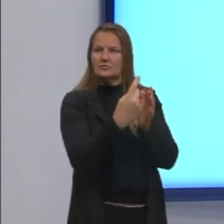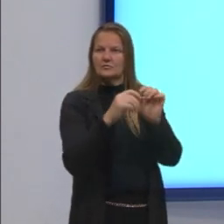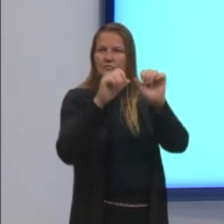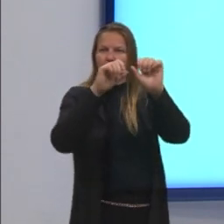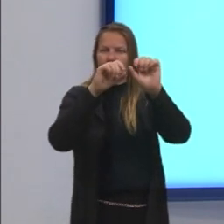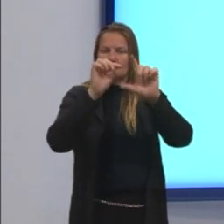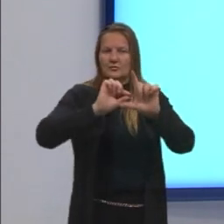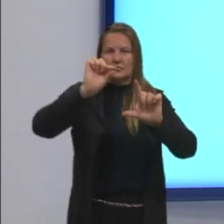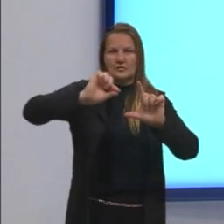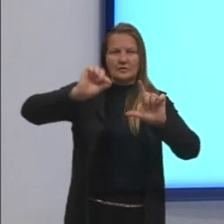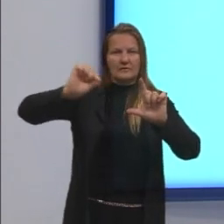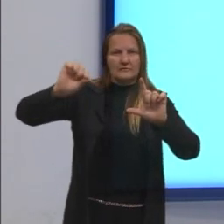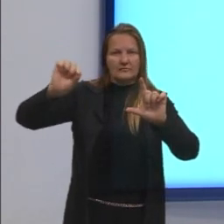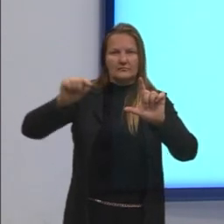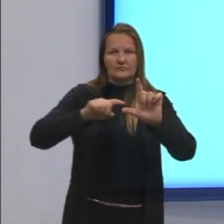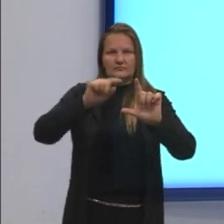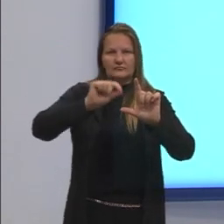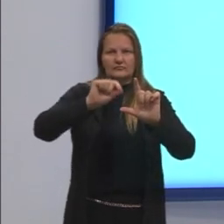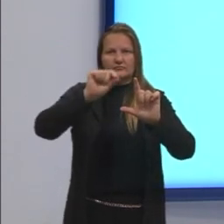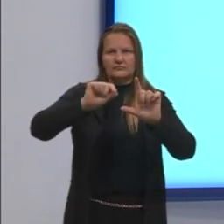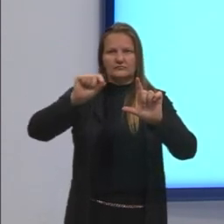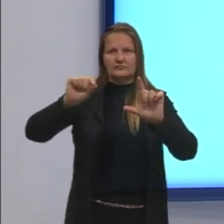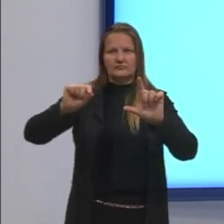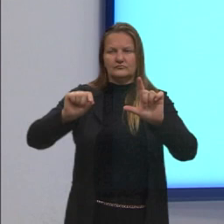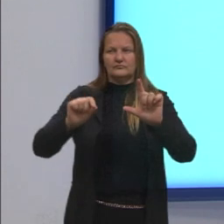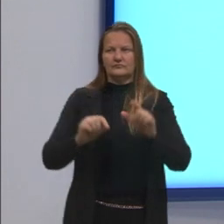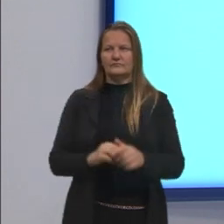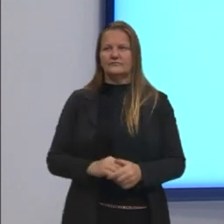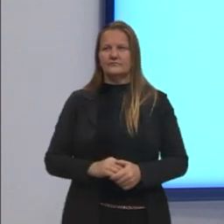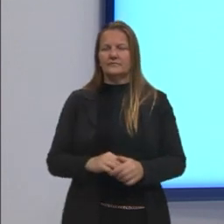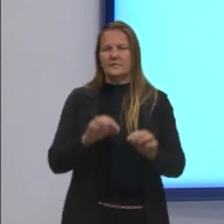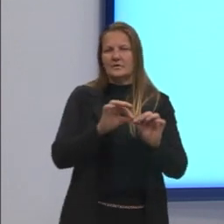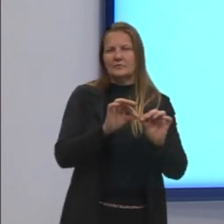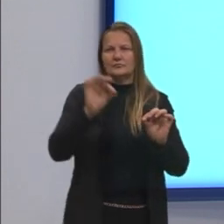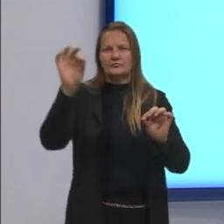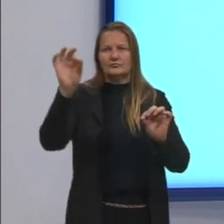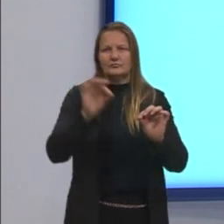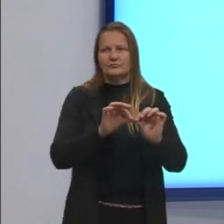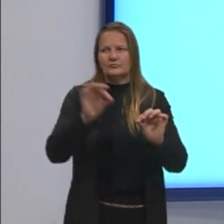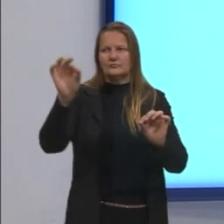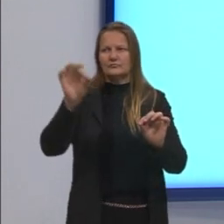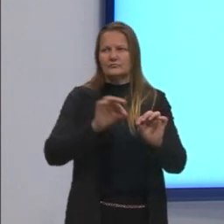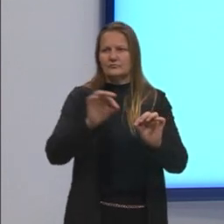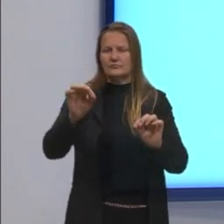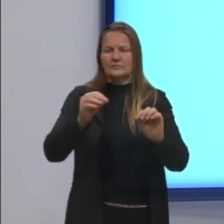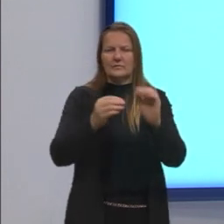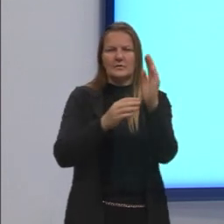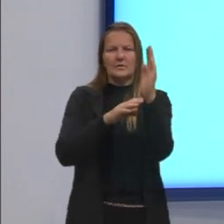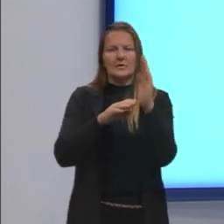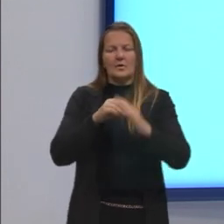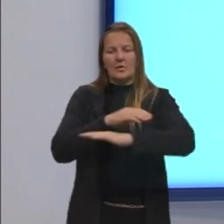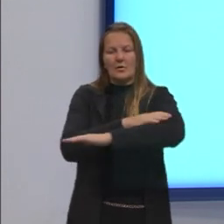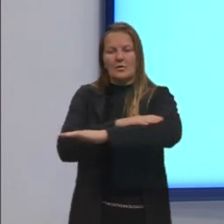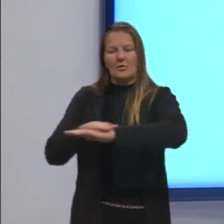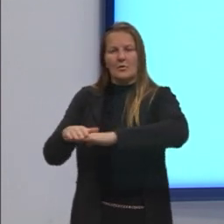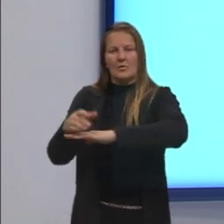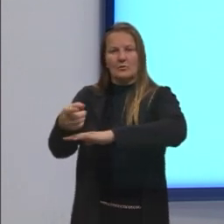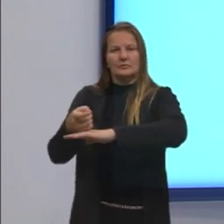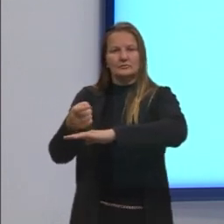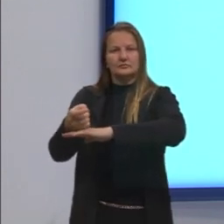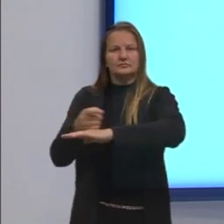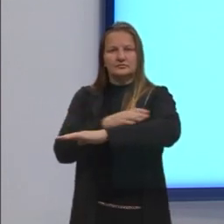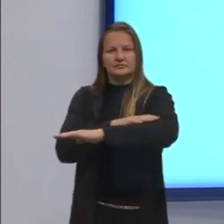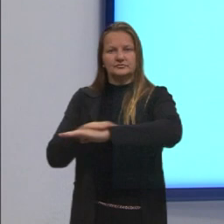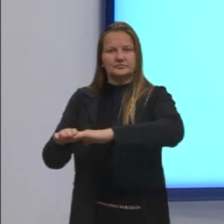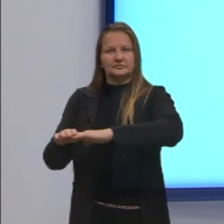nós temos ali né um segmento de reta o eixo horizontal seria o tempo em dia